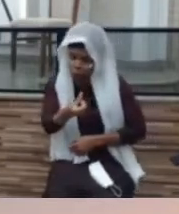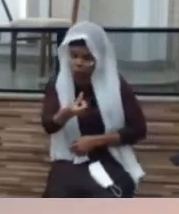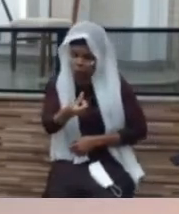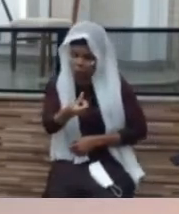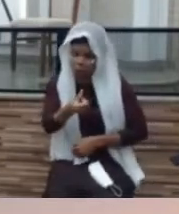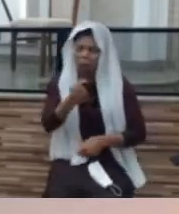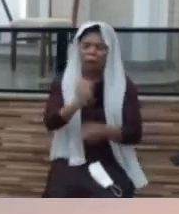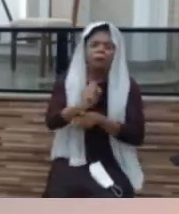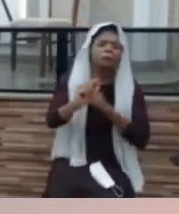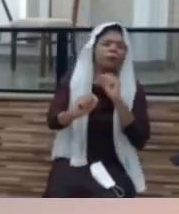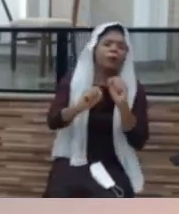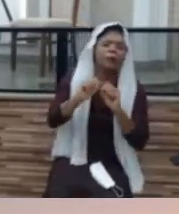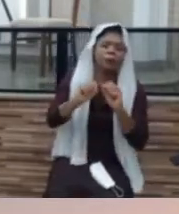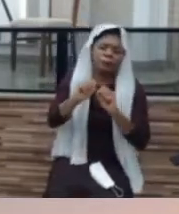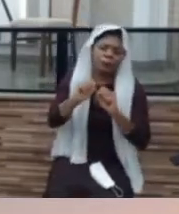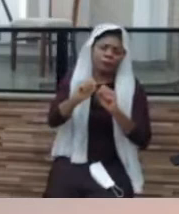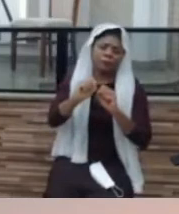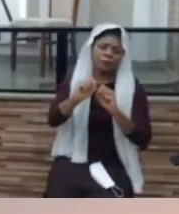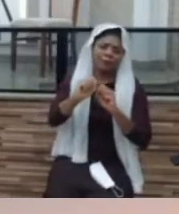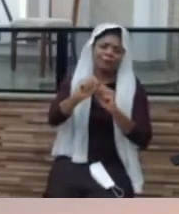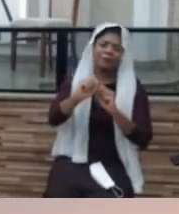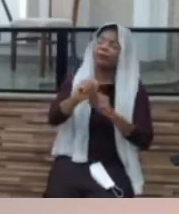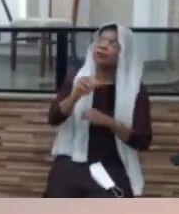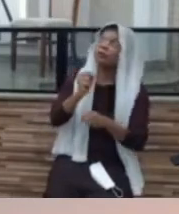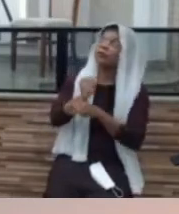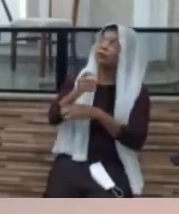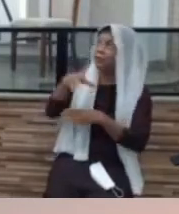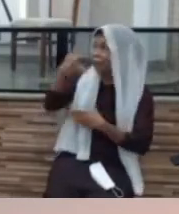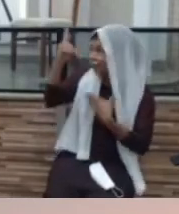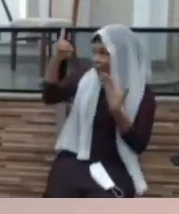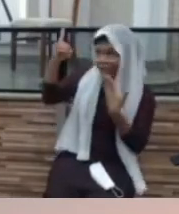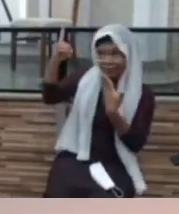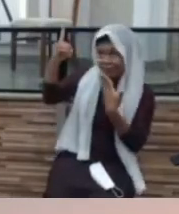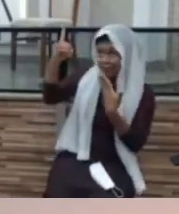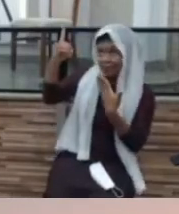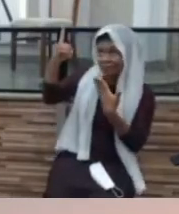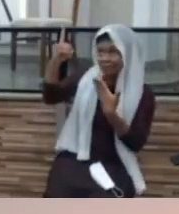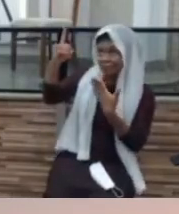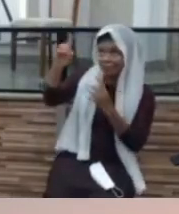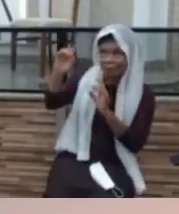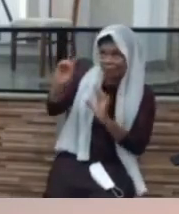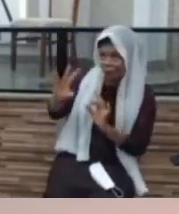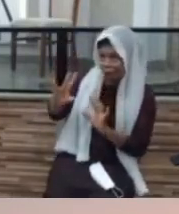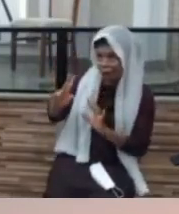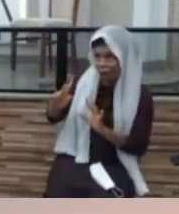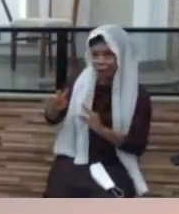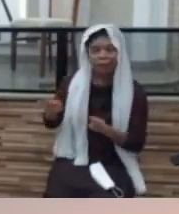Jacó. Glória ao nome do Senhor. Lá em, inclusive, irmãos, lá em Provérbios,